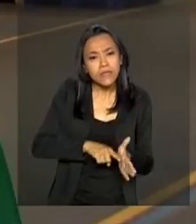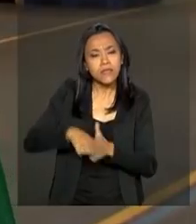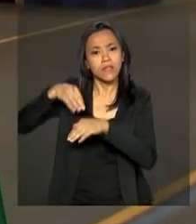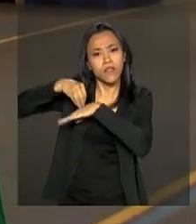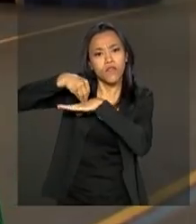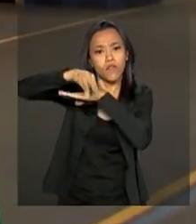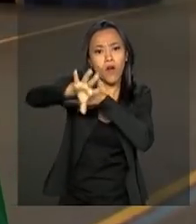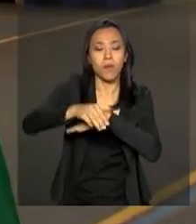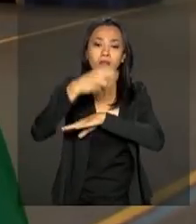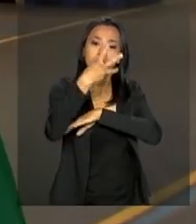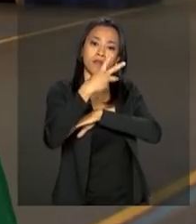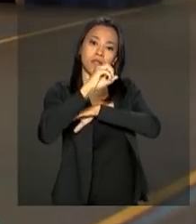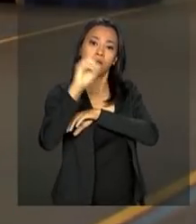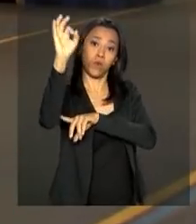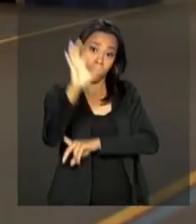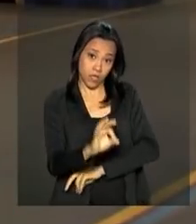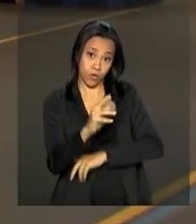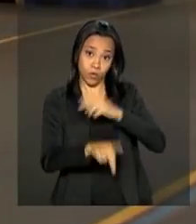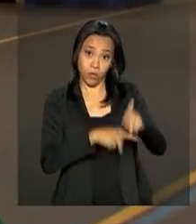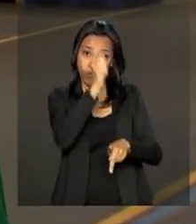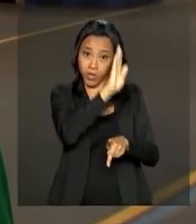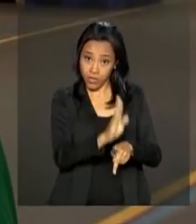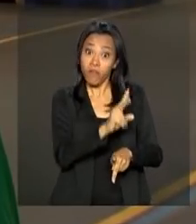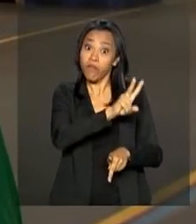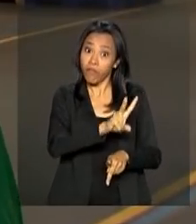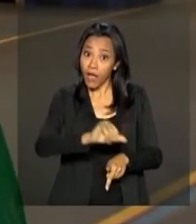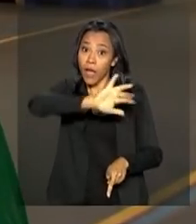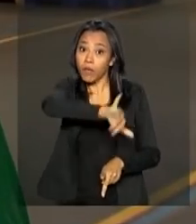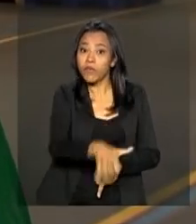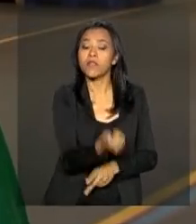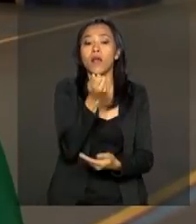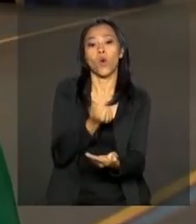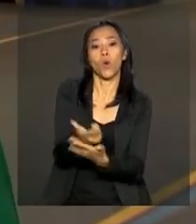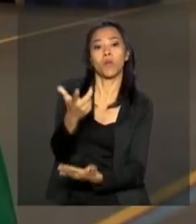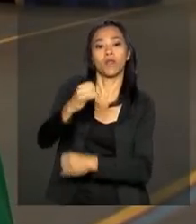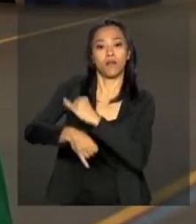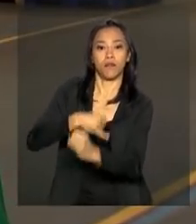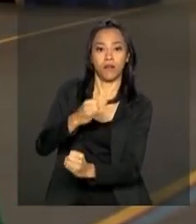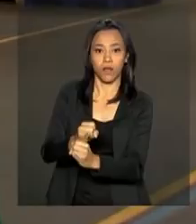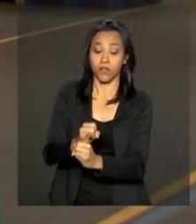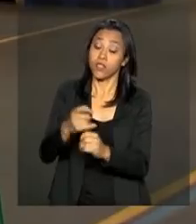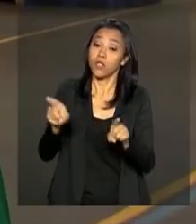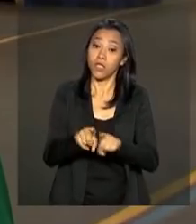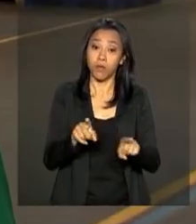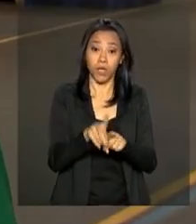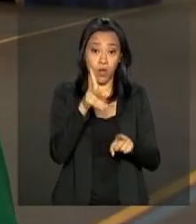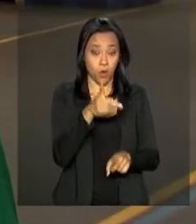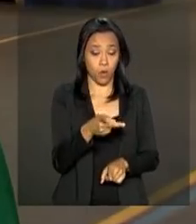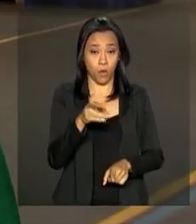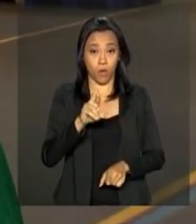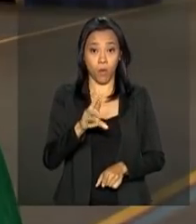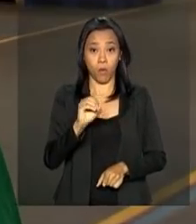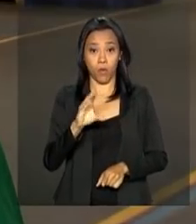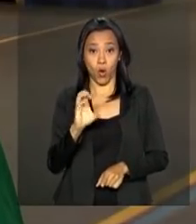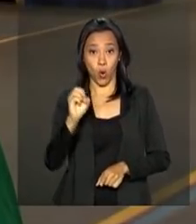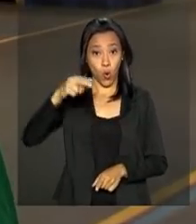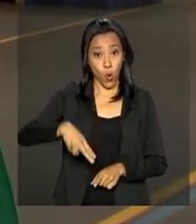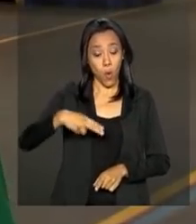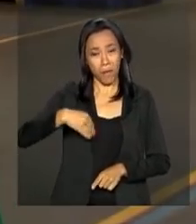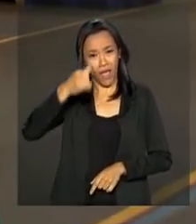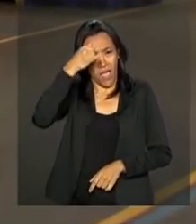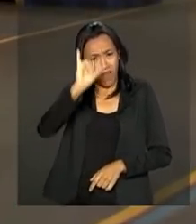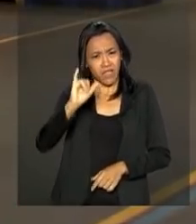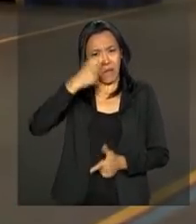dos brasileiros vão aproveitar a Black Friday comprando pela internet. E o Procon alerta que para evitar dor de